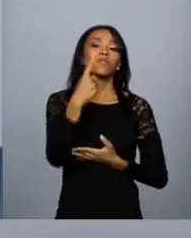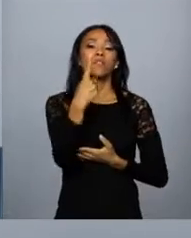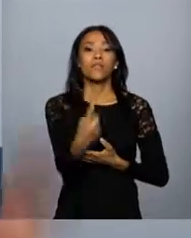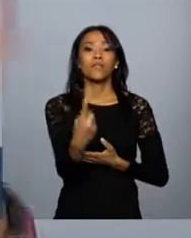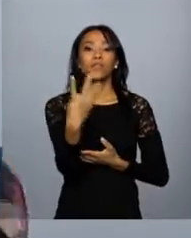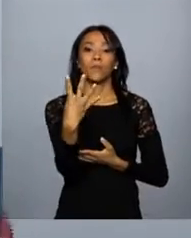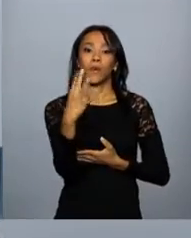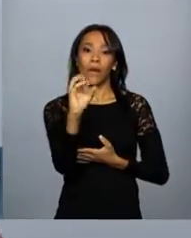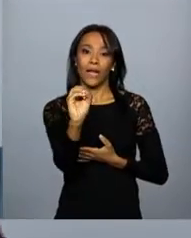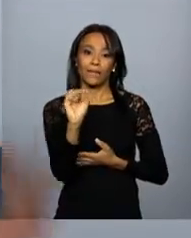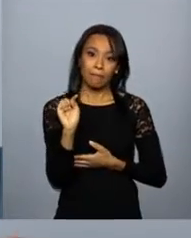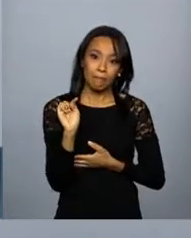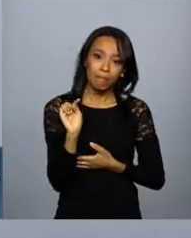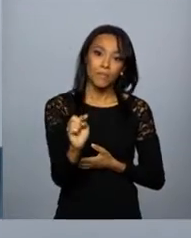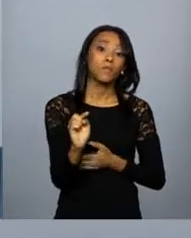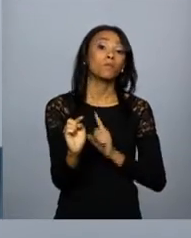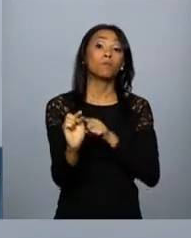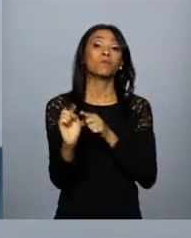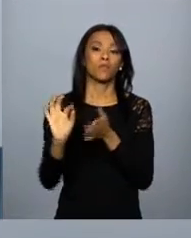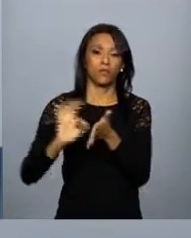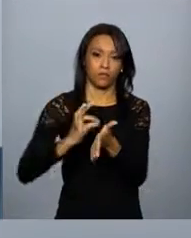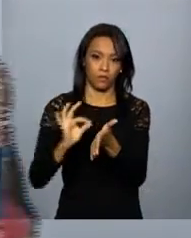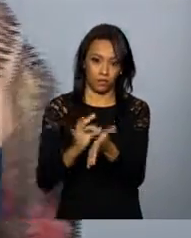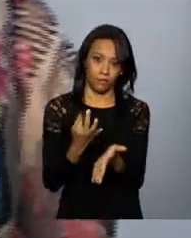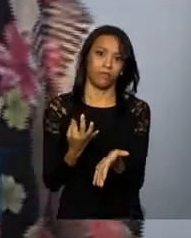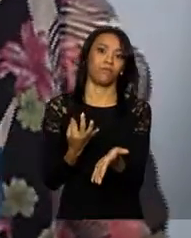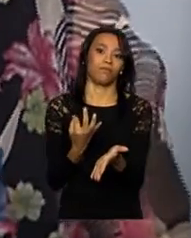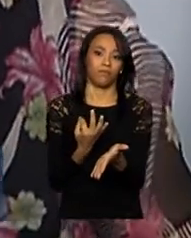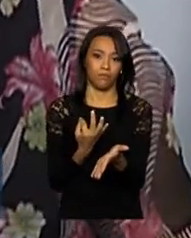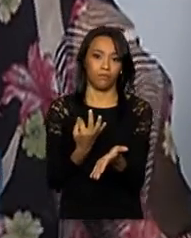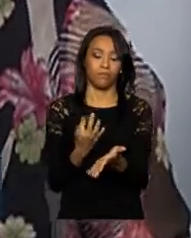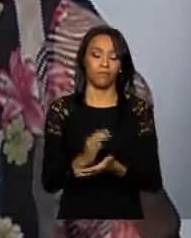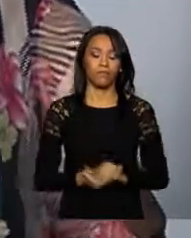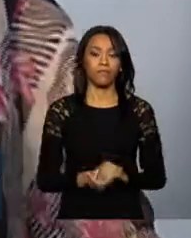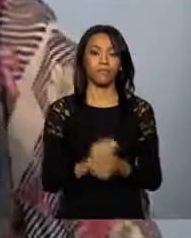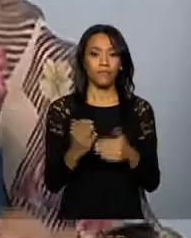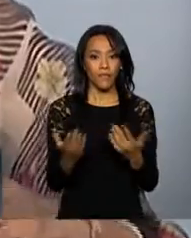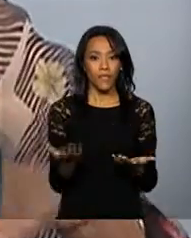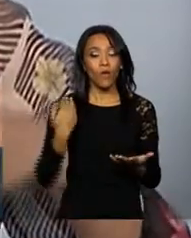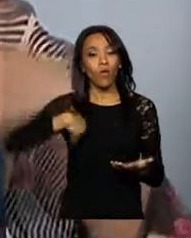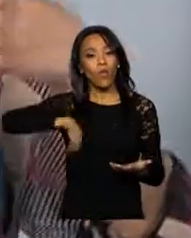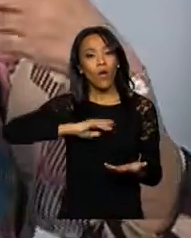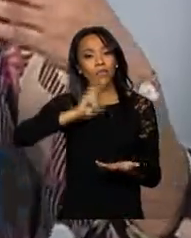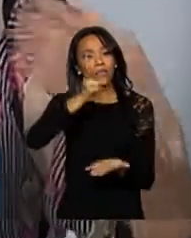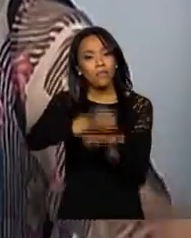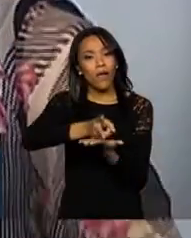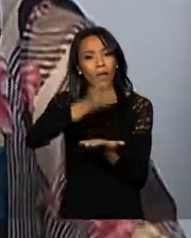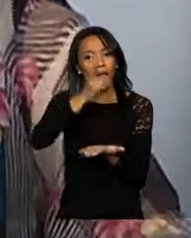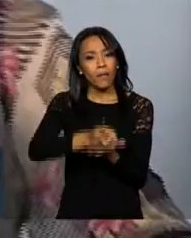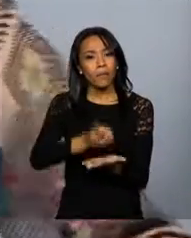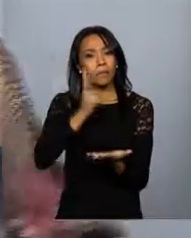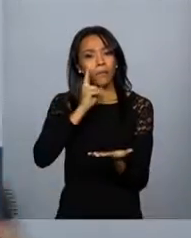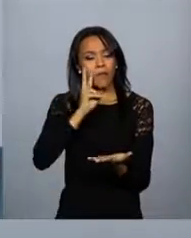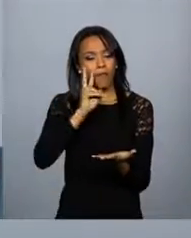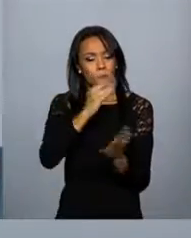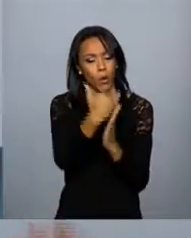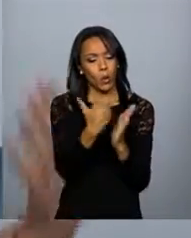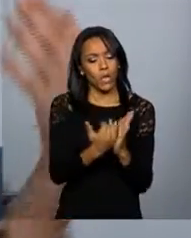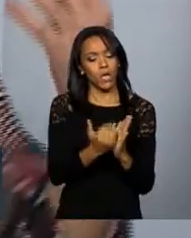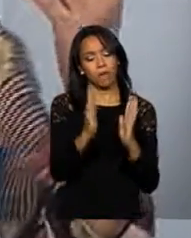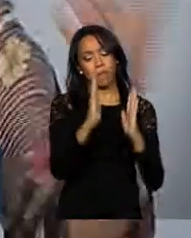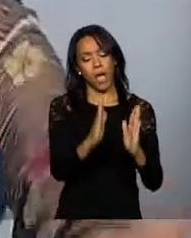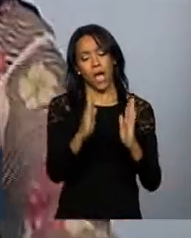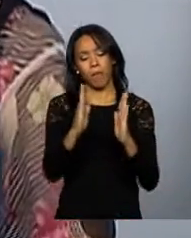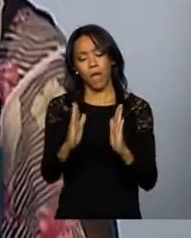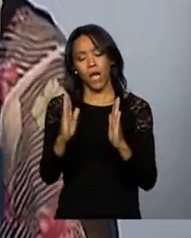1.140.000 novas matrículas. Nós sempre olhamos os nossos programas,